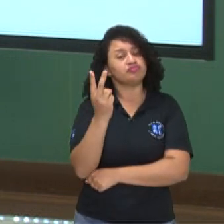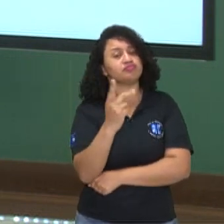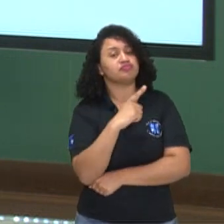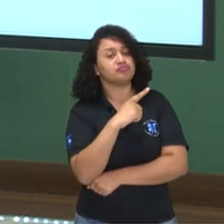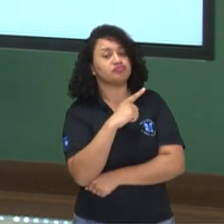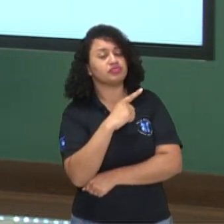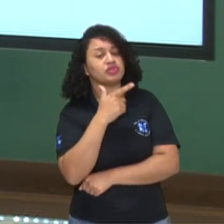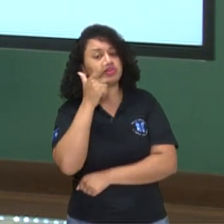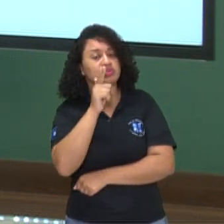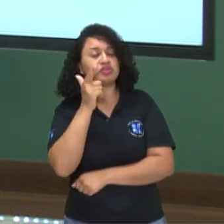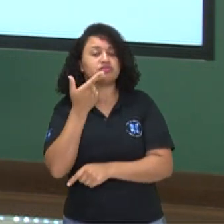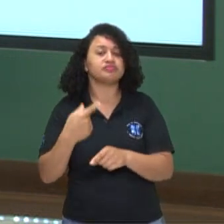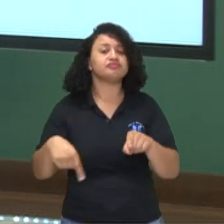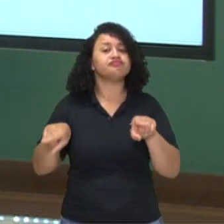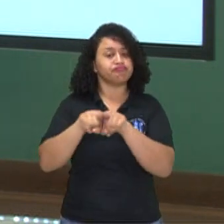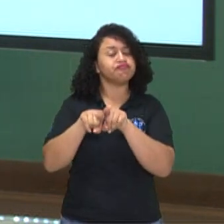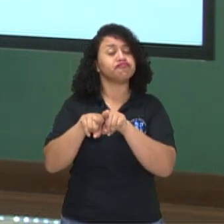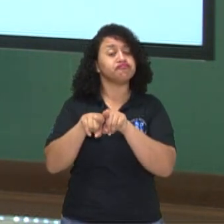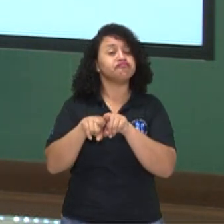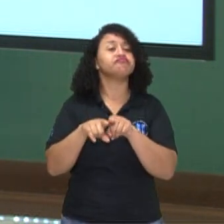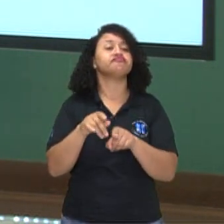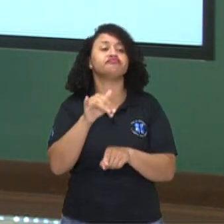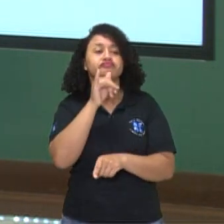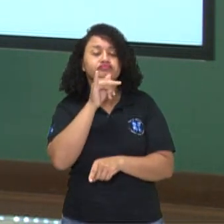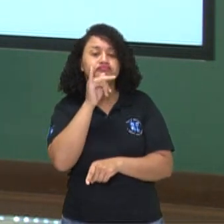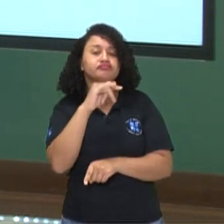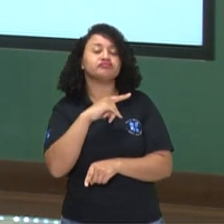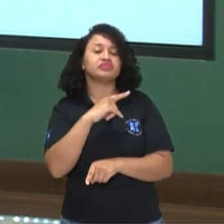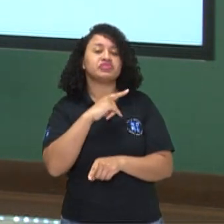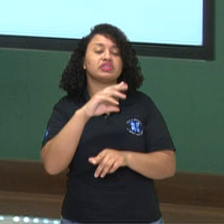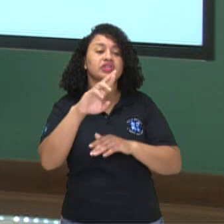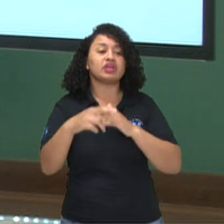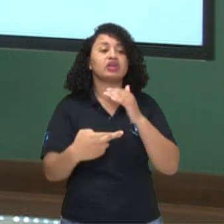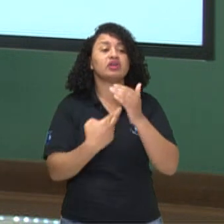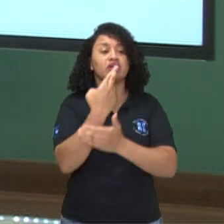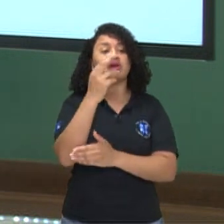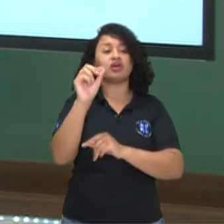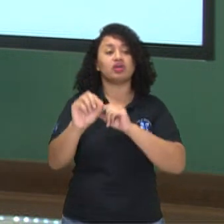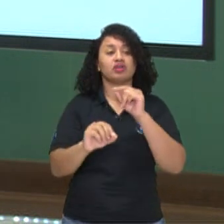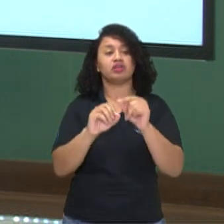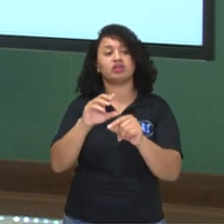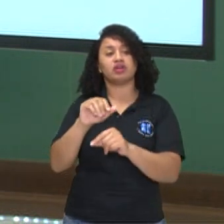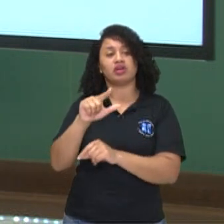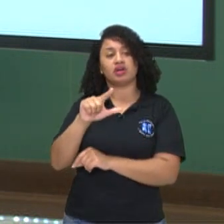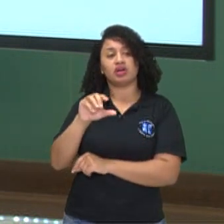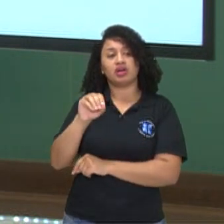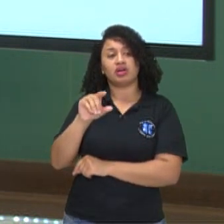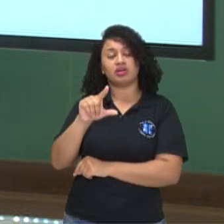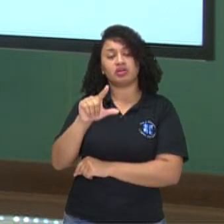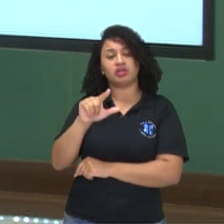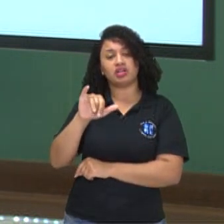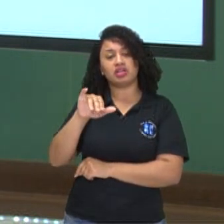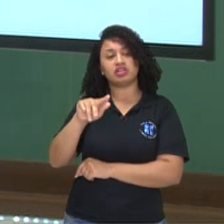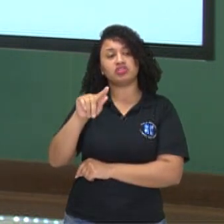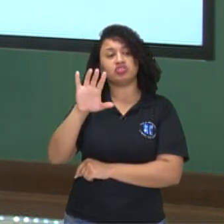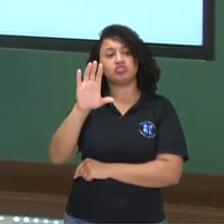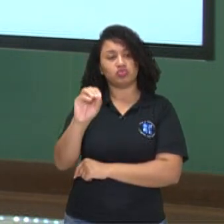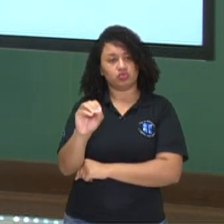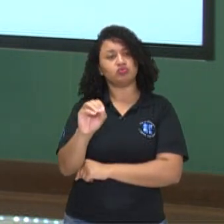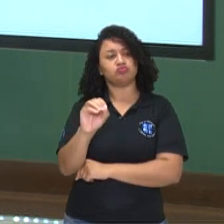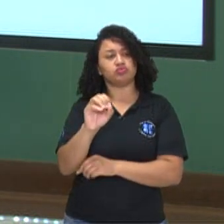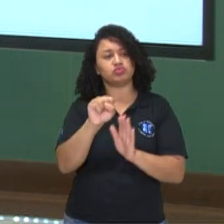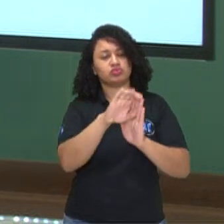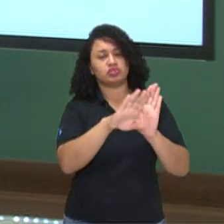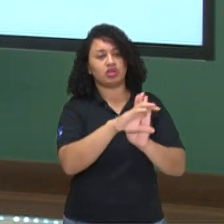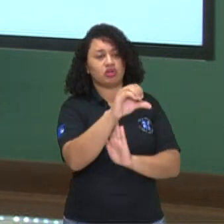sendo resgatados. Por exemplo, a gente tem o renascimento carolíngio no século IX e vamos estudar o renascimento